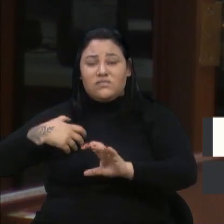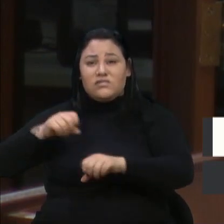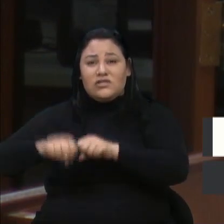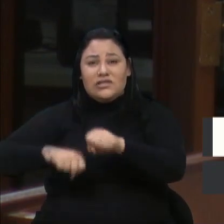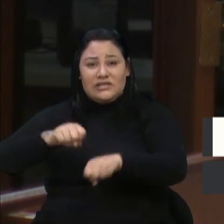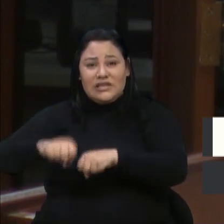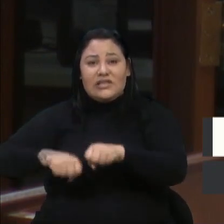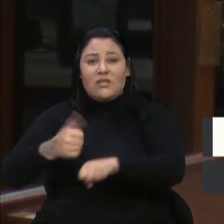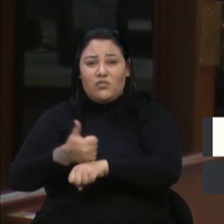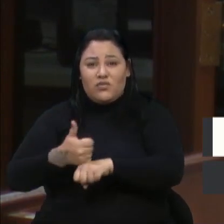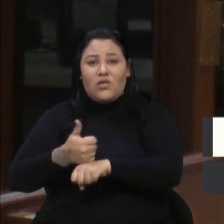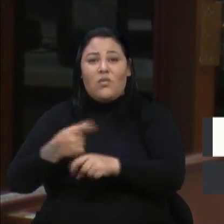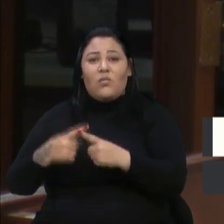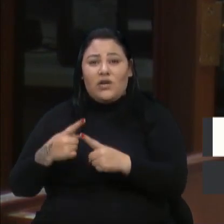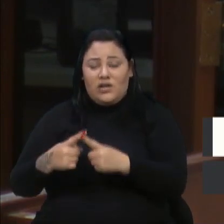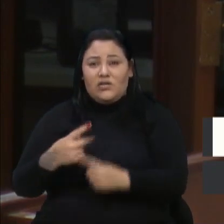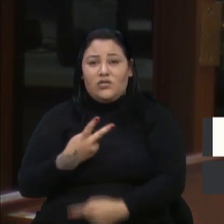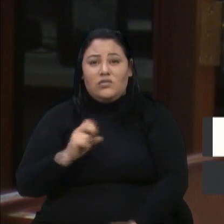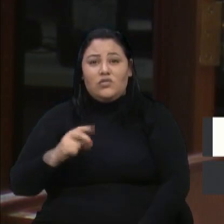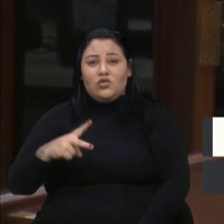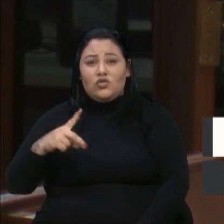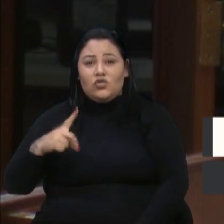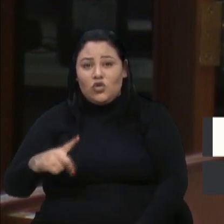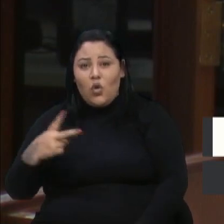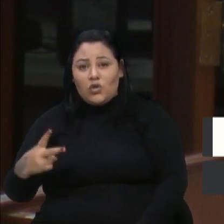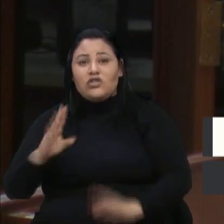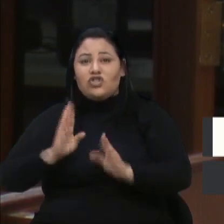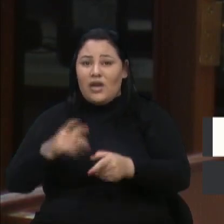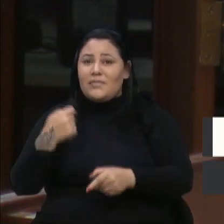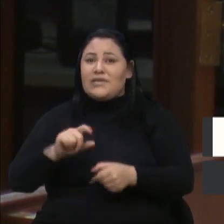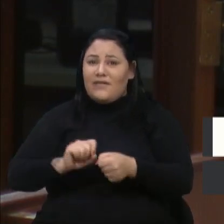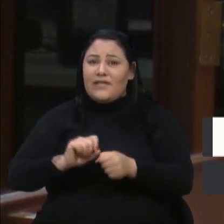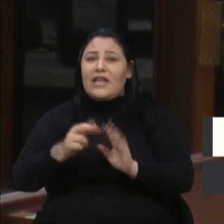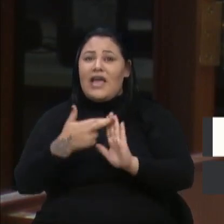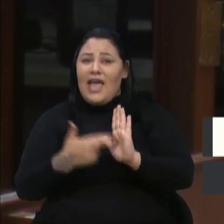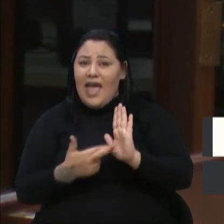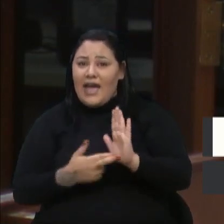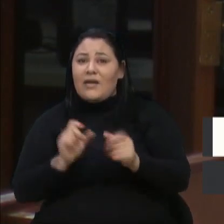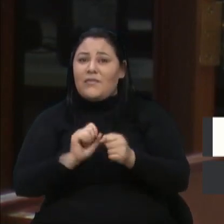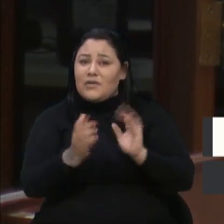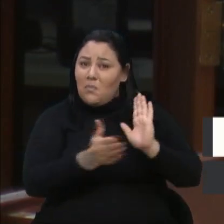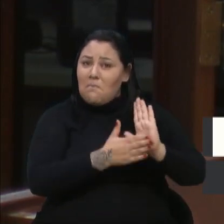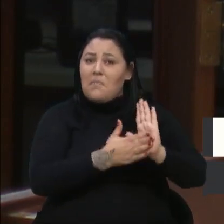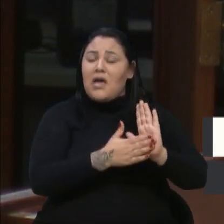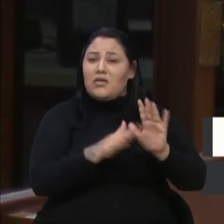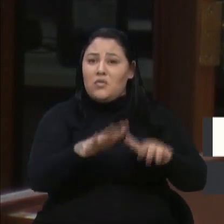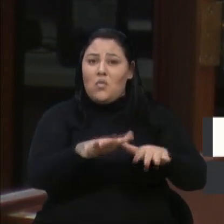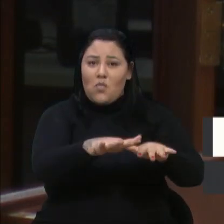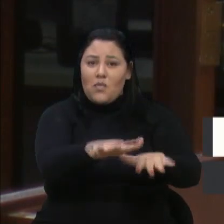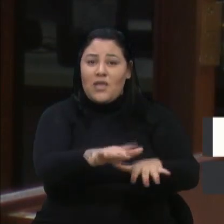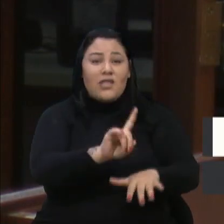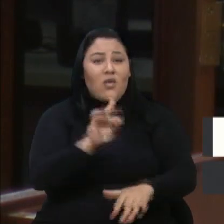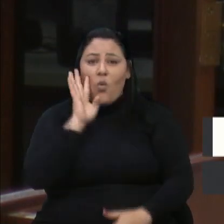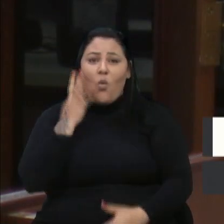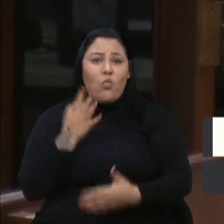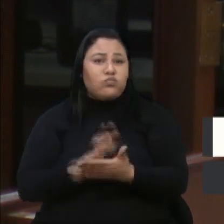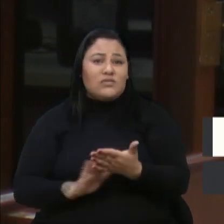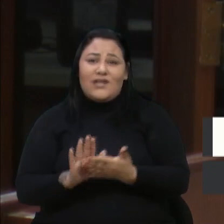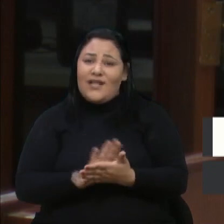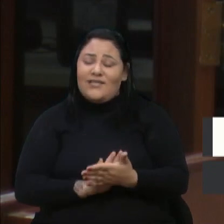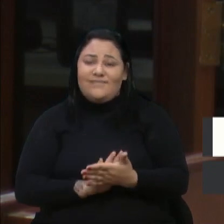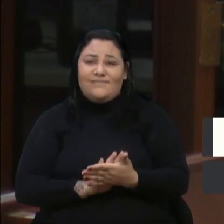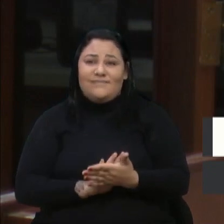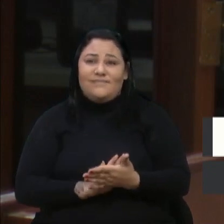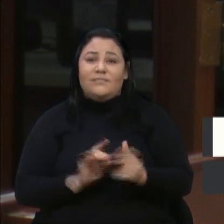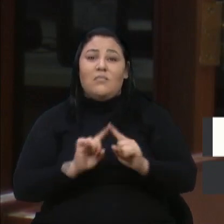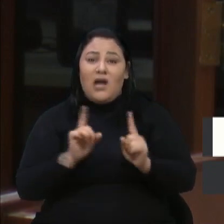nós deveríamos ter tido ações no sentido de viabilizar um plano de mobilidade urbana que não aconteceram. Mas